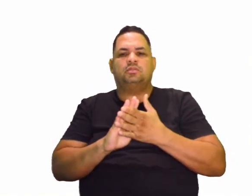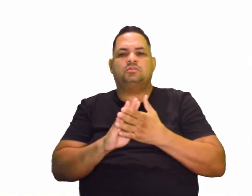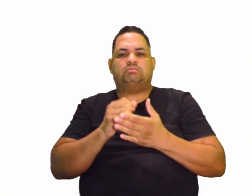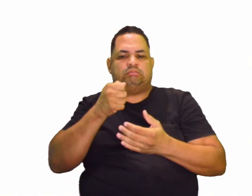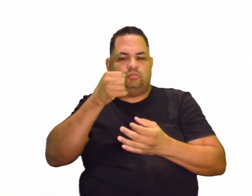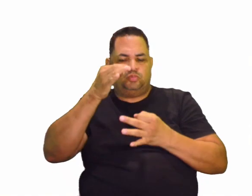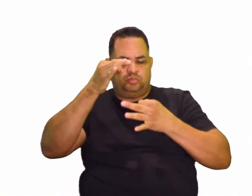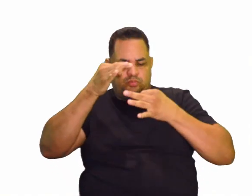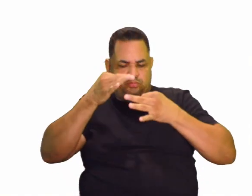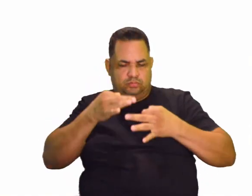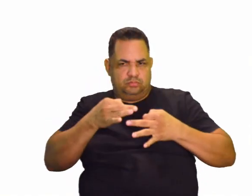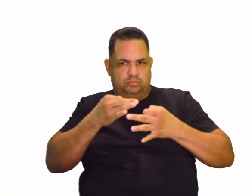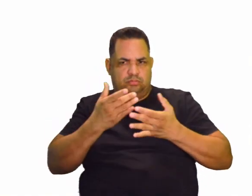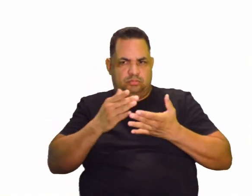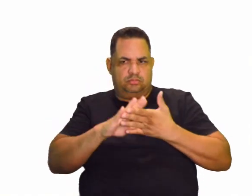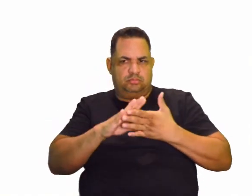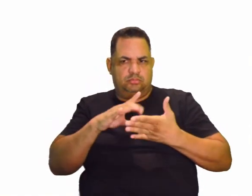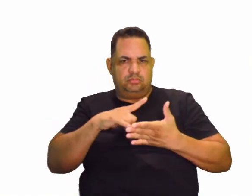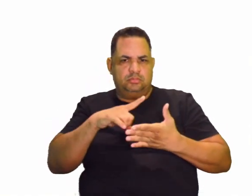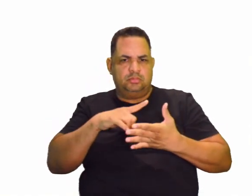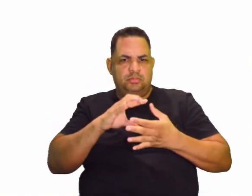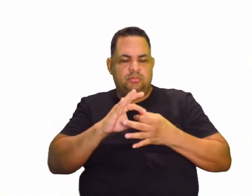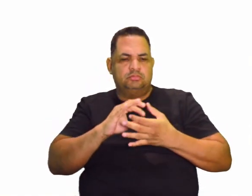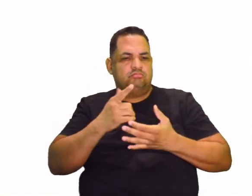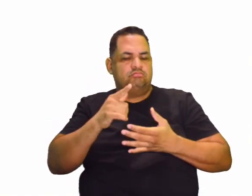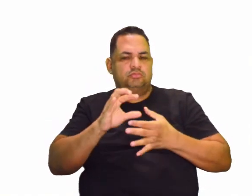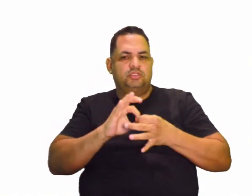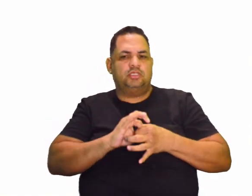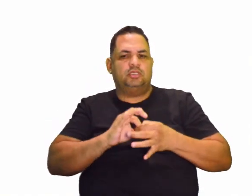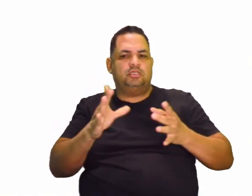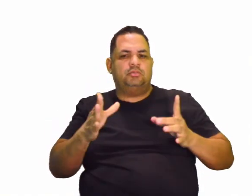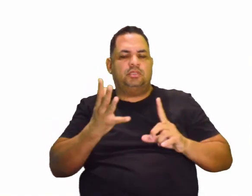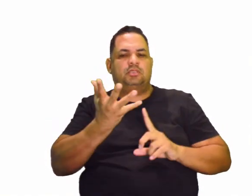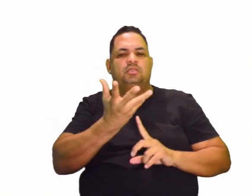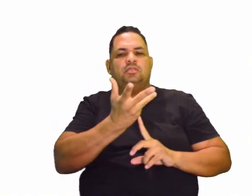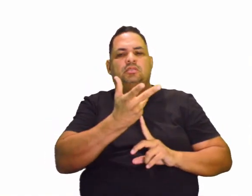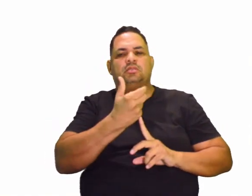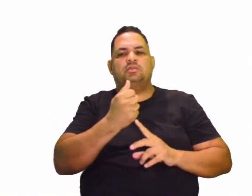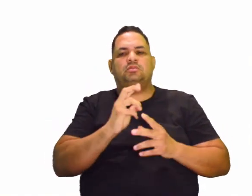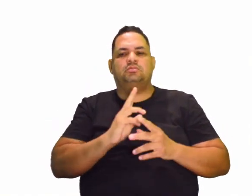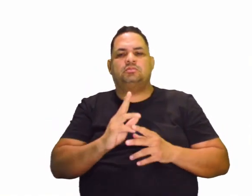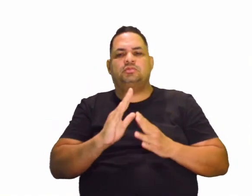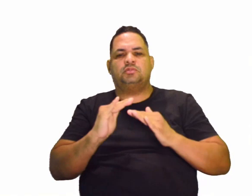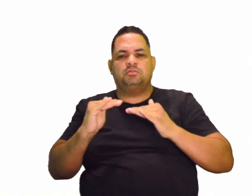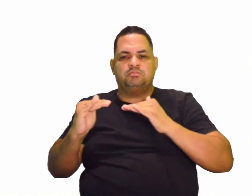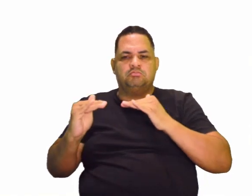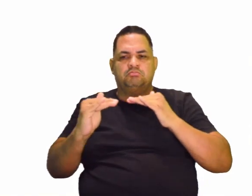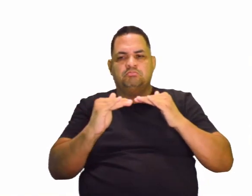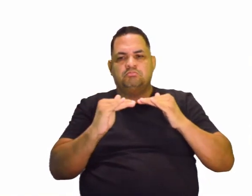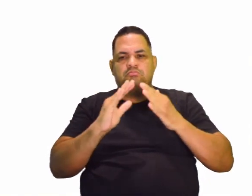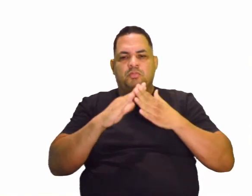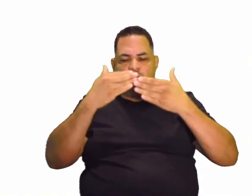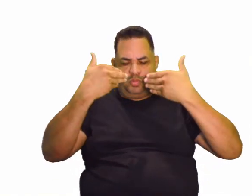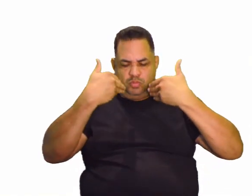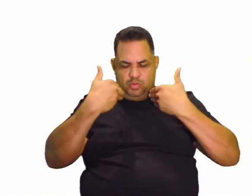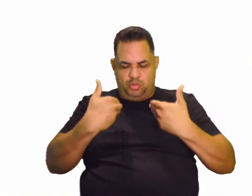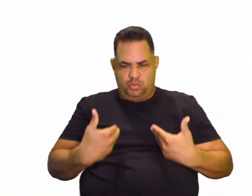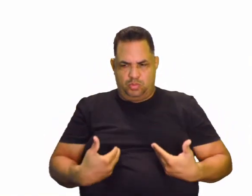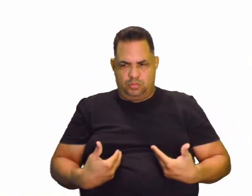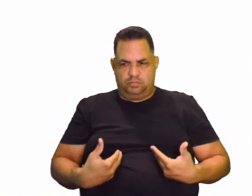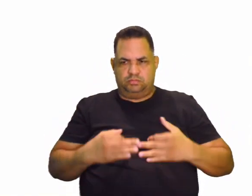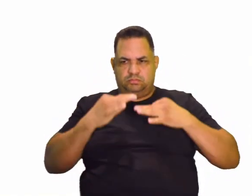estilo bizantino tirava, então, a liberdade do artista, tinha que seguir o padrão, posição do corpo,